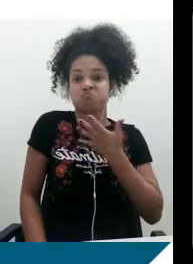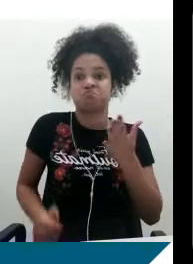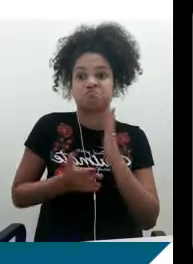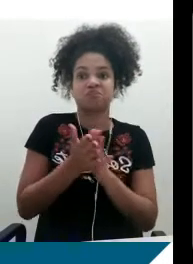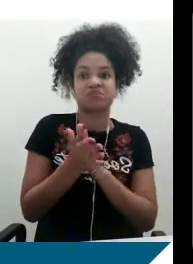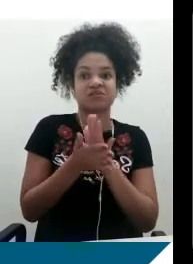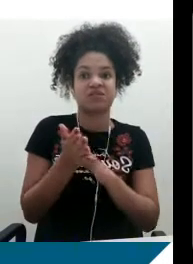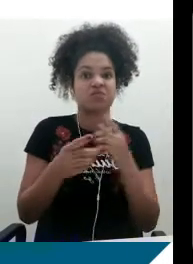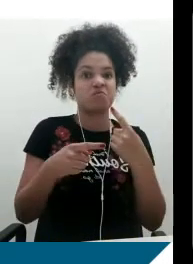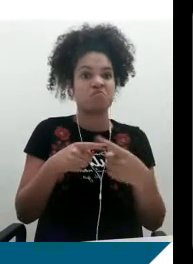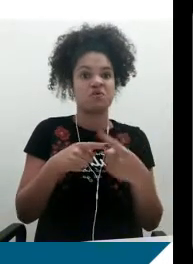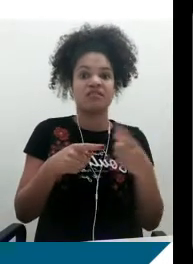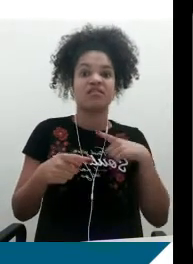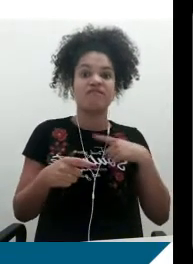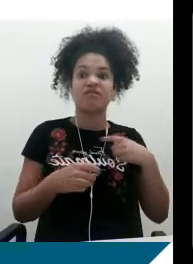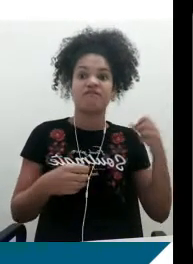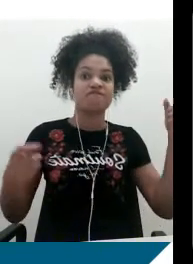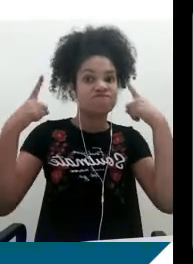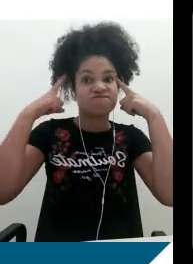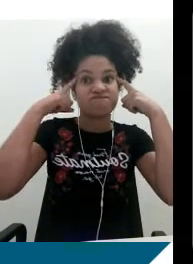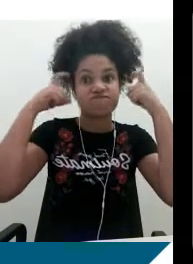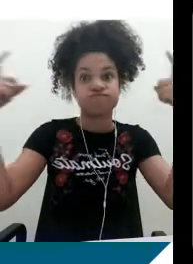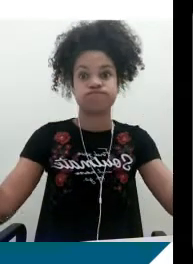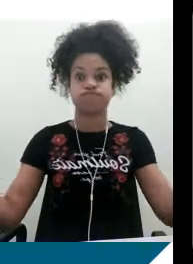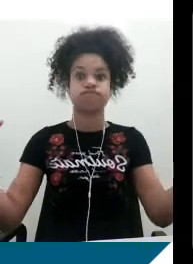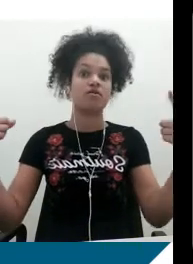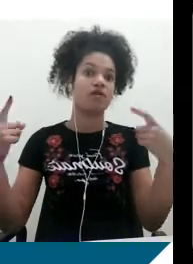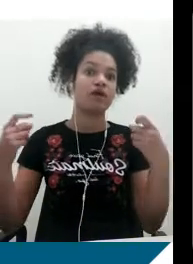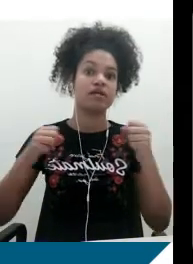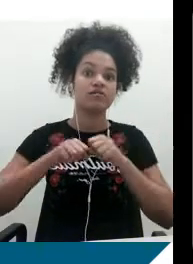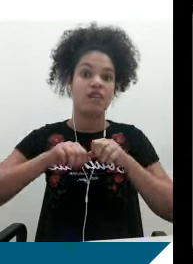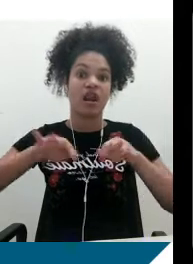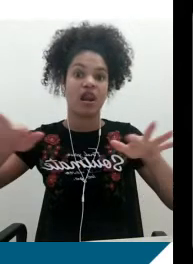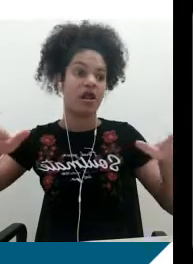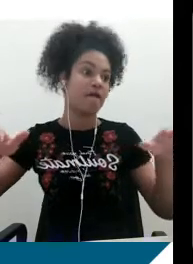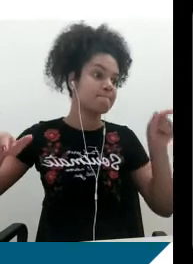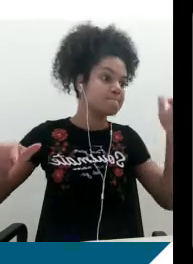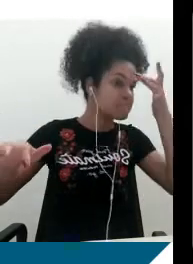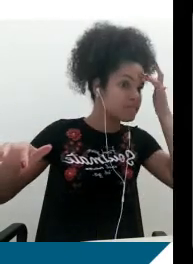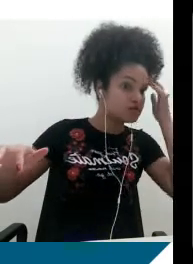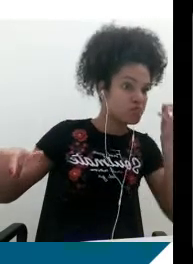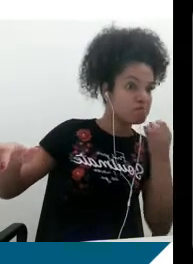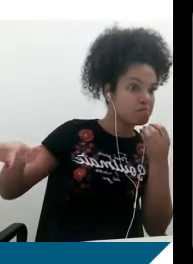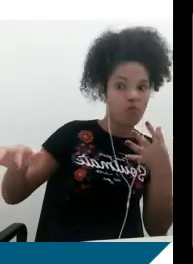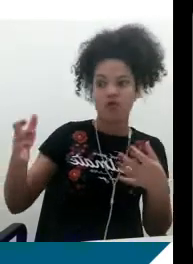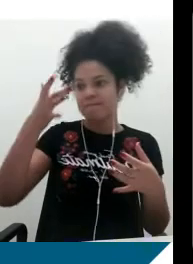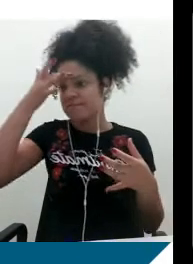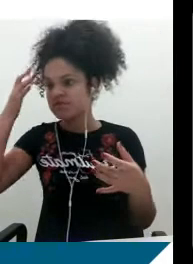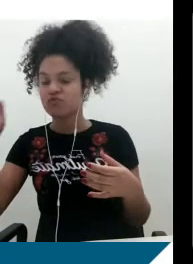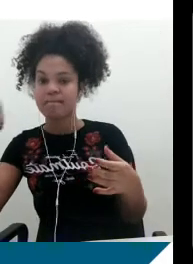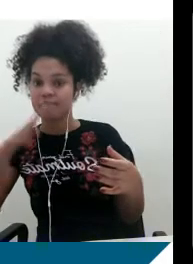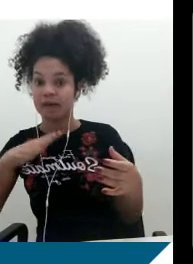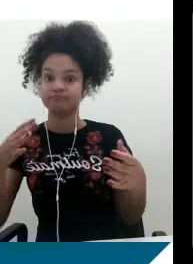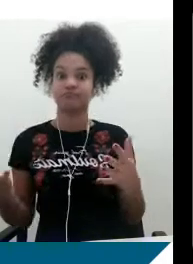podem ver, a estratégia fotográfica se diferencia bastante da estratégia tradicional. Primeiro porque ela opta por selecionar imagens